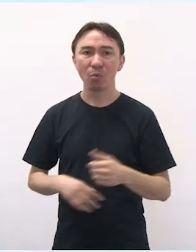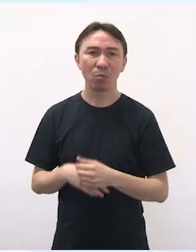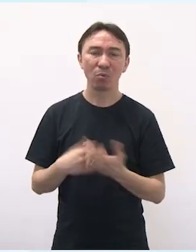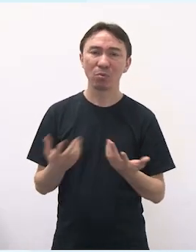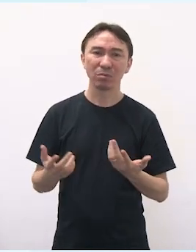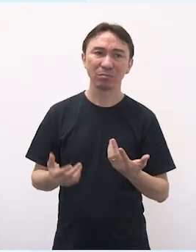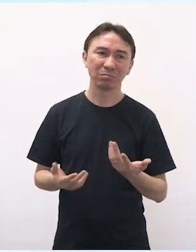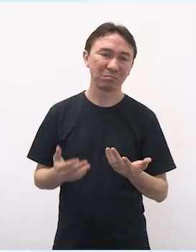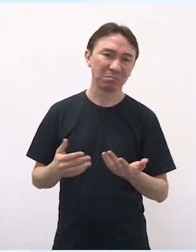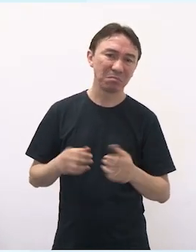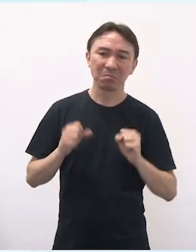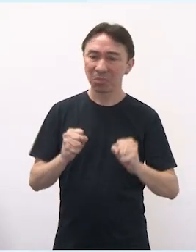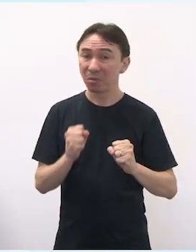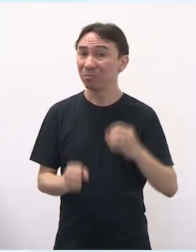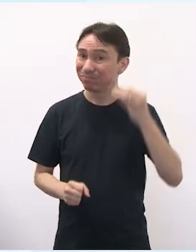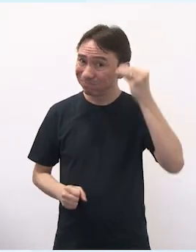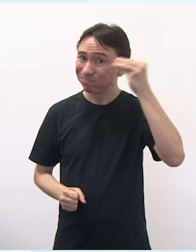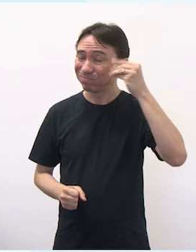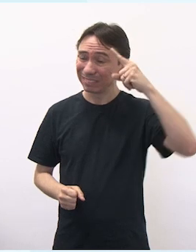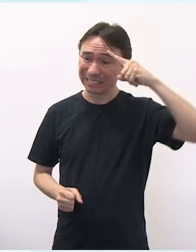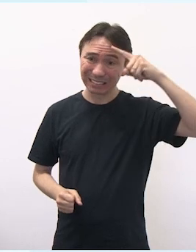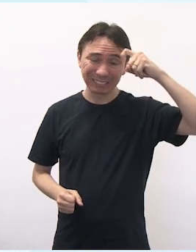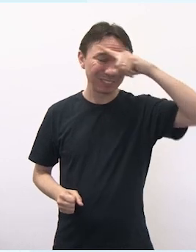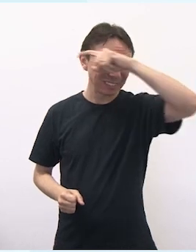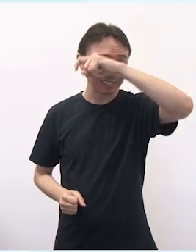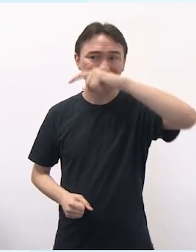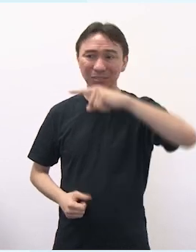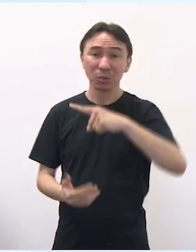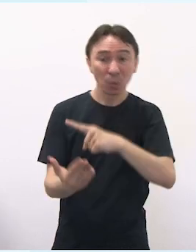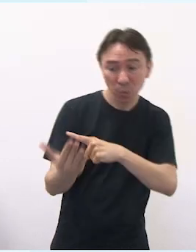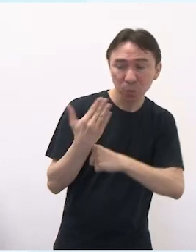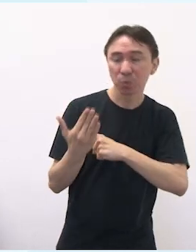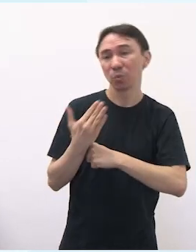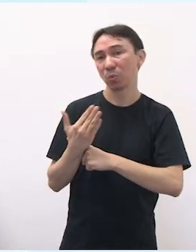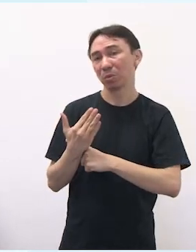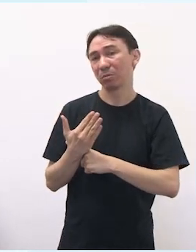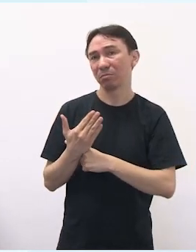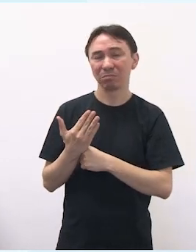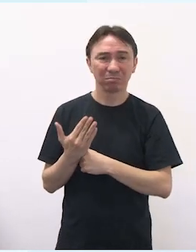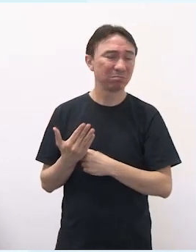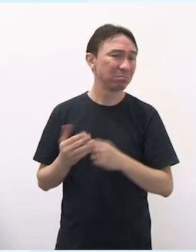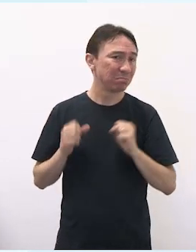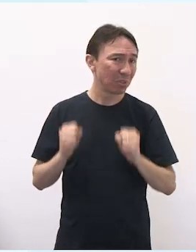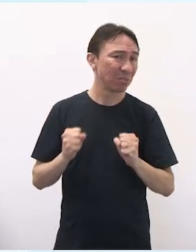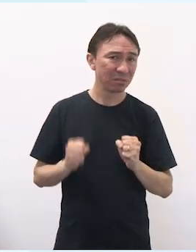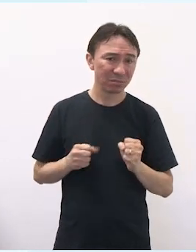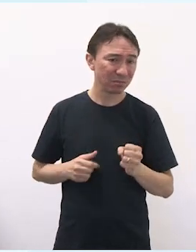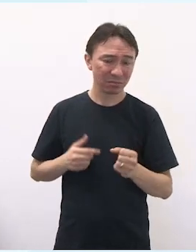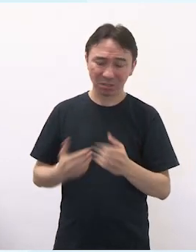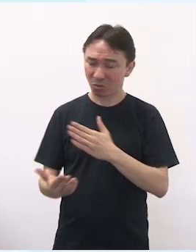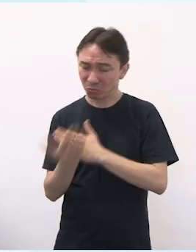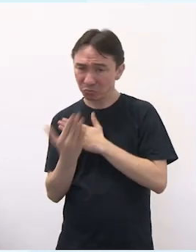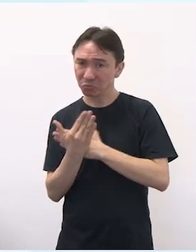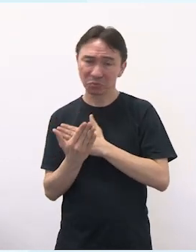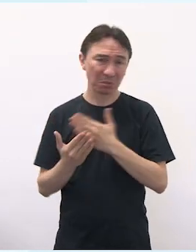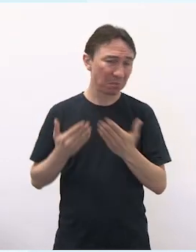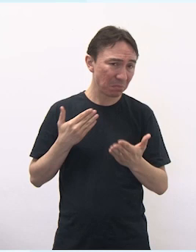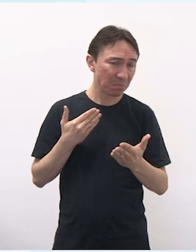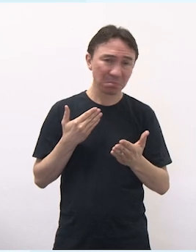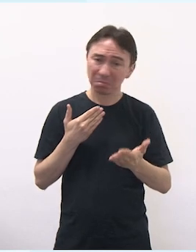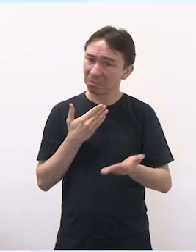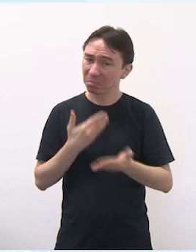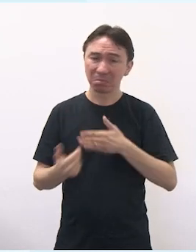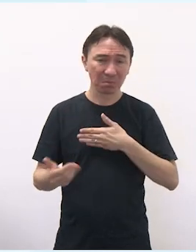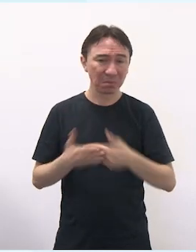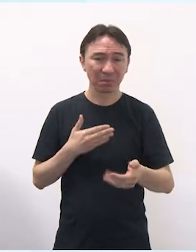alguma coisa, uma experiência difícil que está enfrentando, pode ser qualquer tipo de ajuda, né? Mas é este o convite que esta